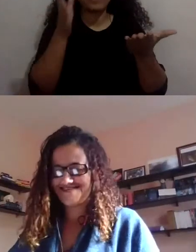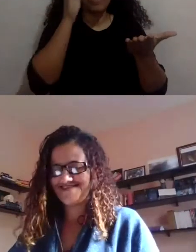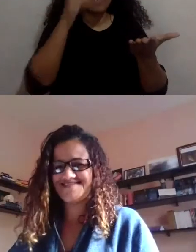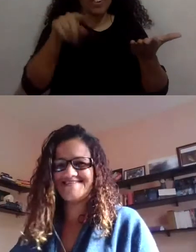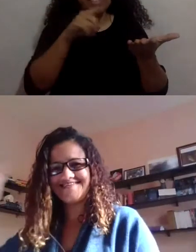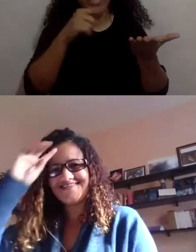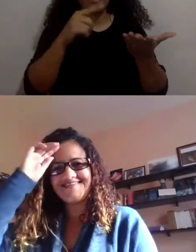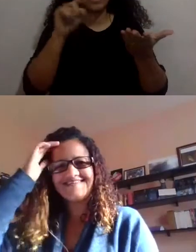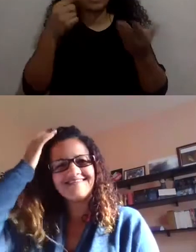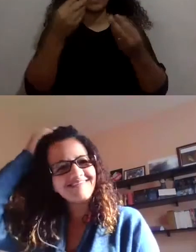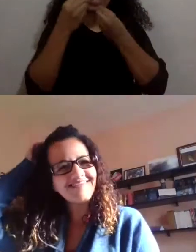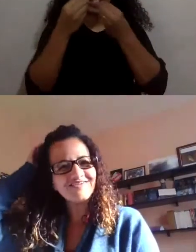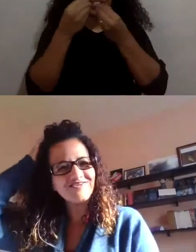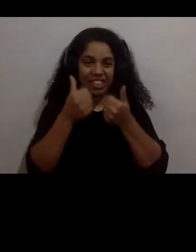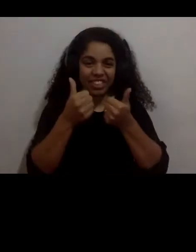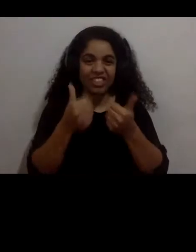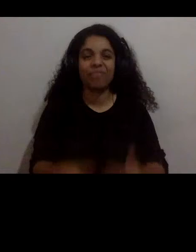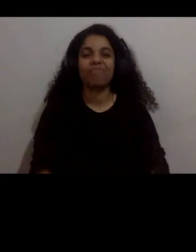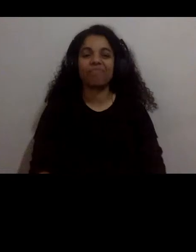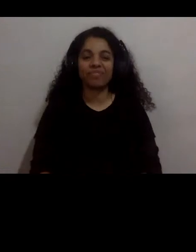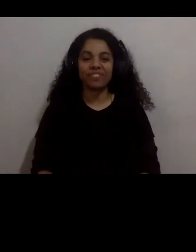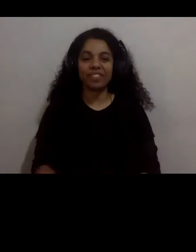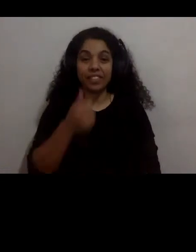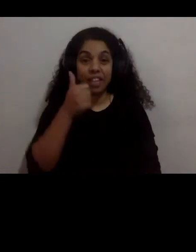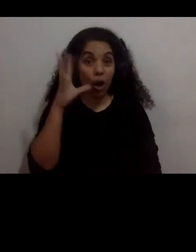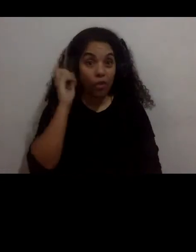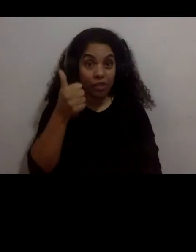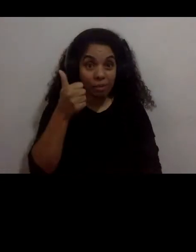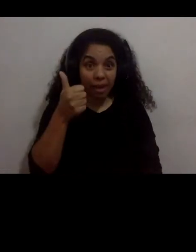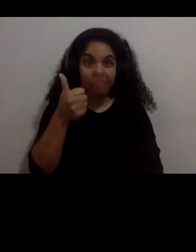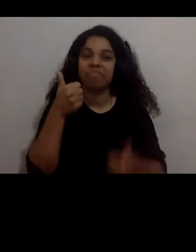do lanche. Tá joia. Tá me ouvindo bem?